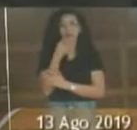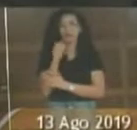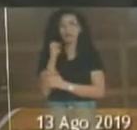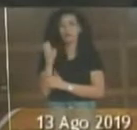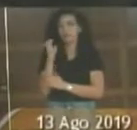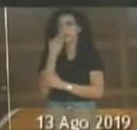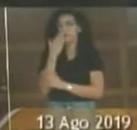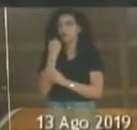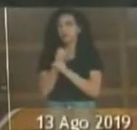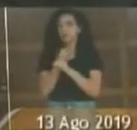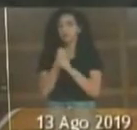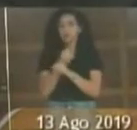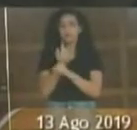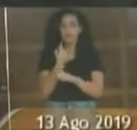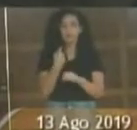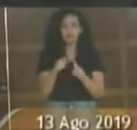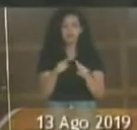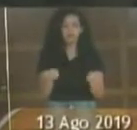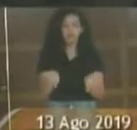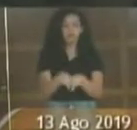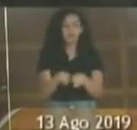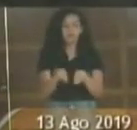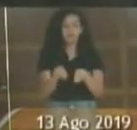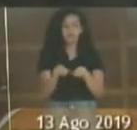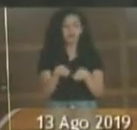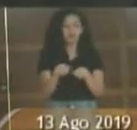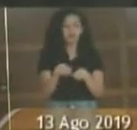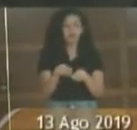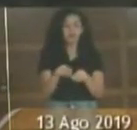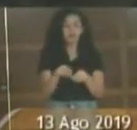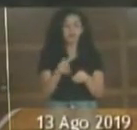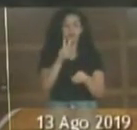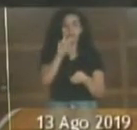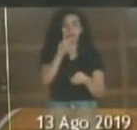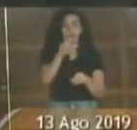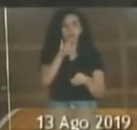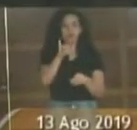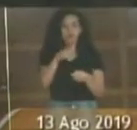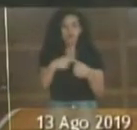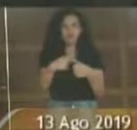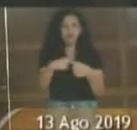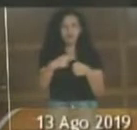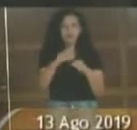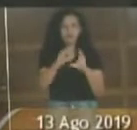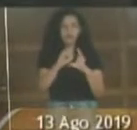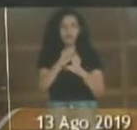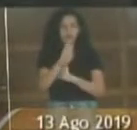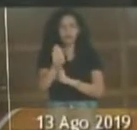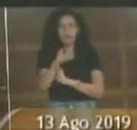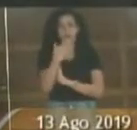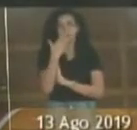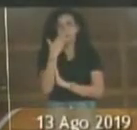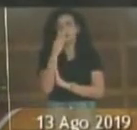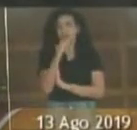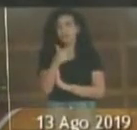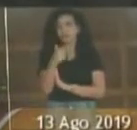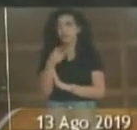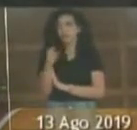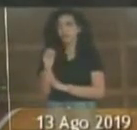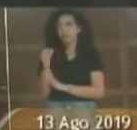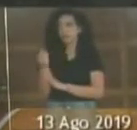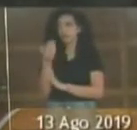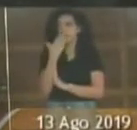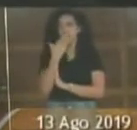prefeito a construção de uma quadra de areia para a prática de futebol na Rua dos Suspiros, bairro Campo Belo. Indicação 2406, indicando ao prefeito